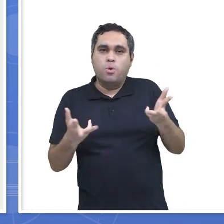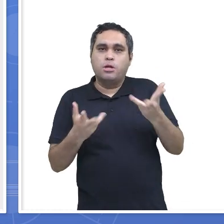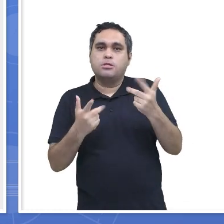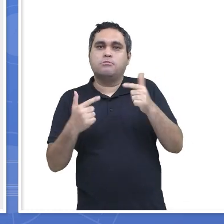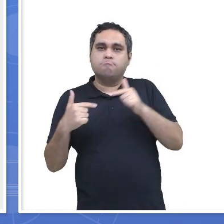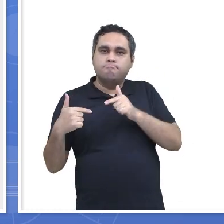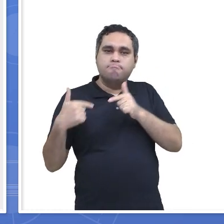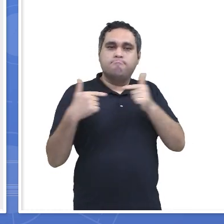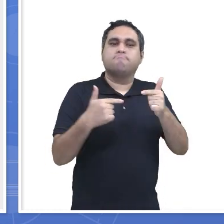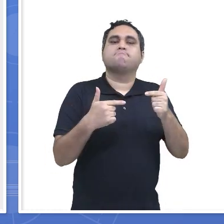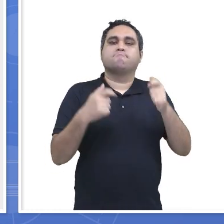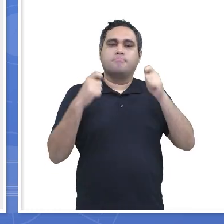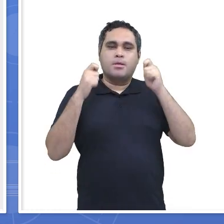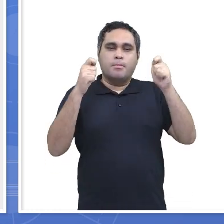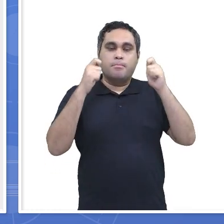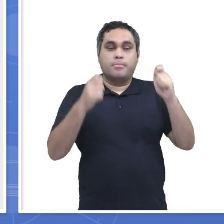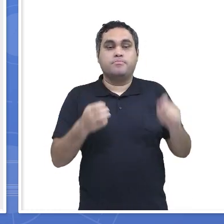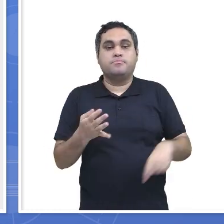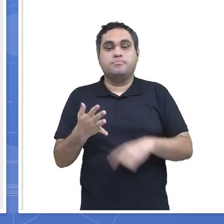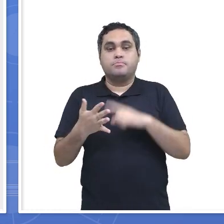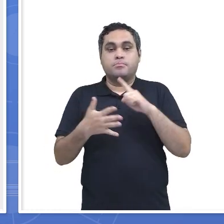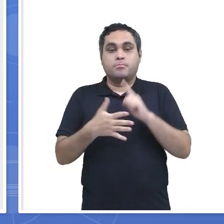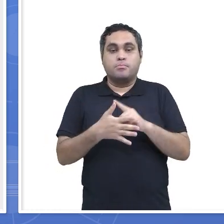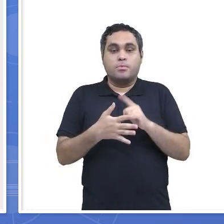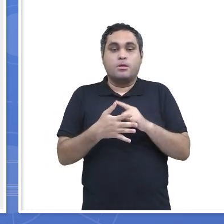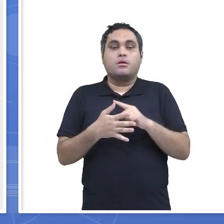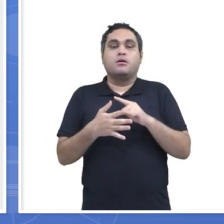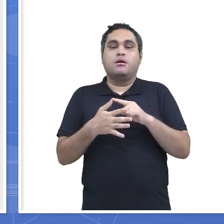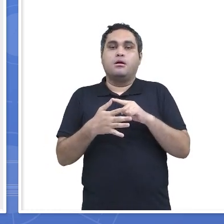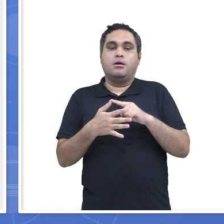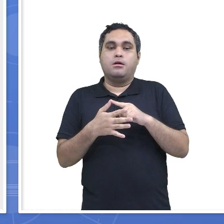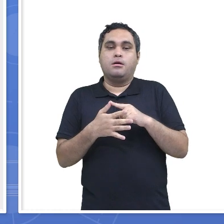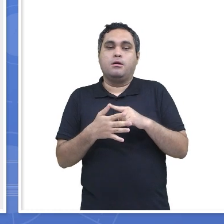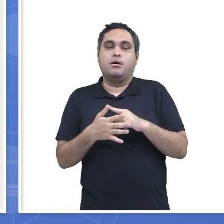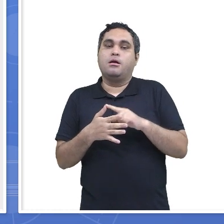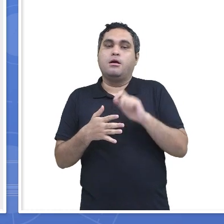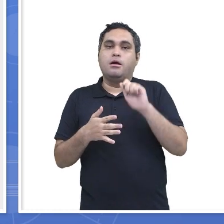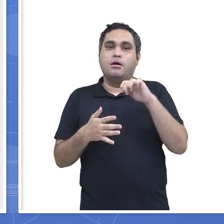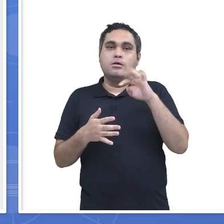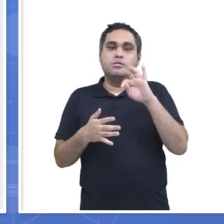educação. E os movimentos